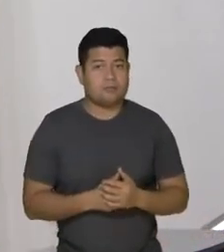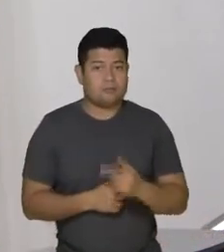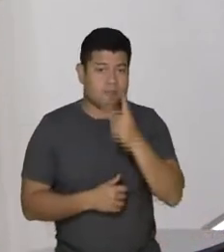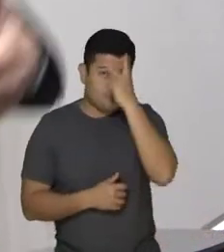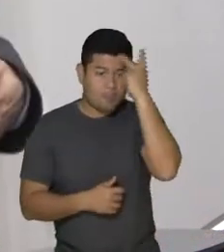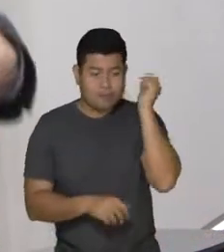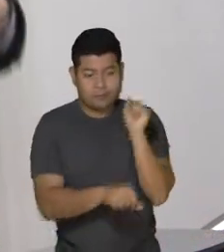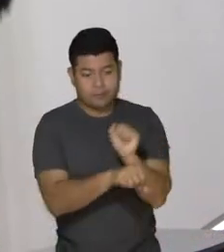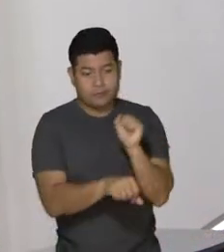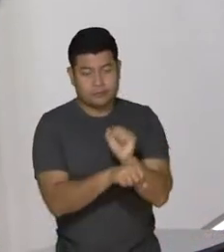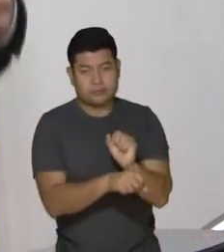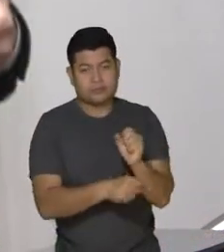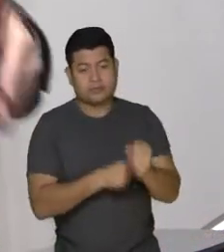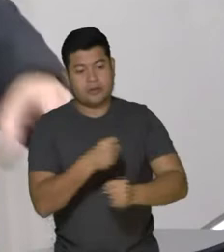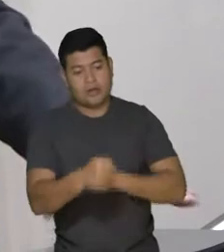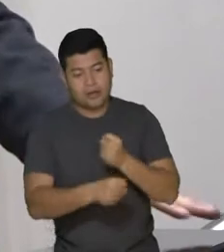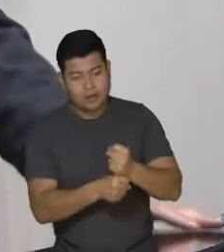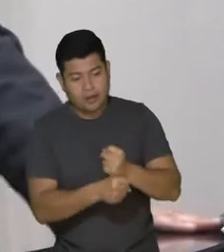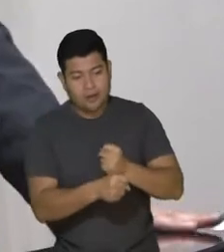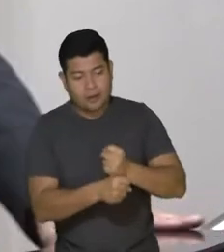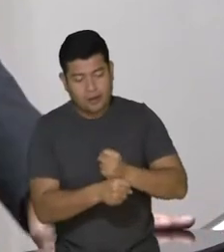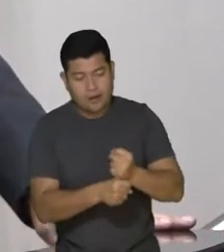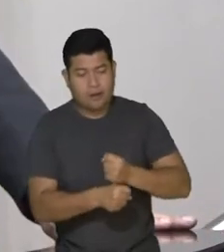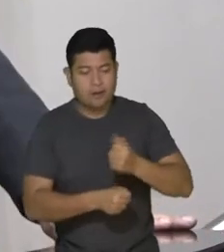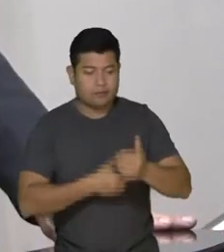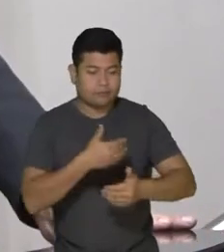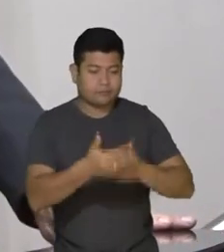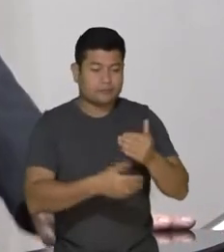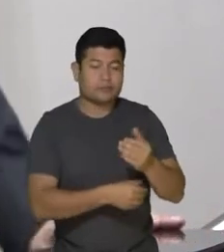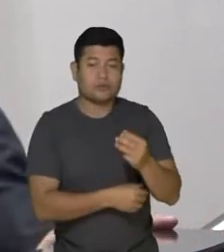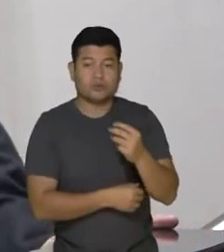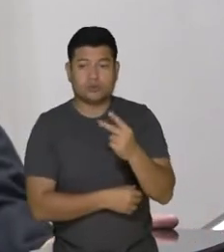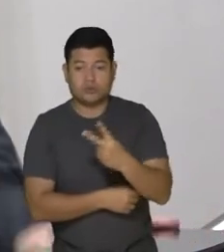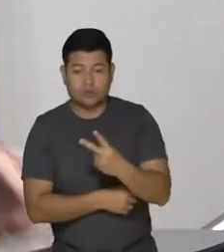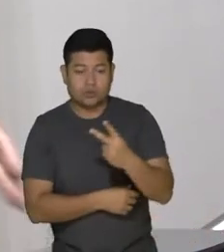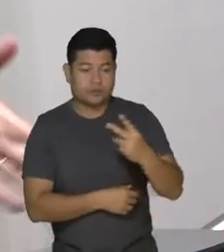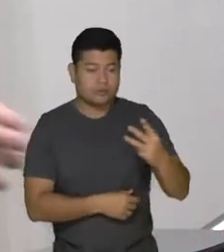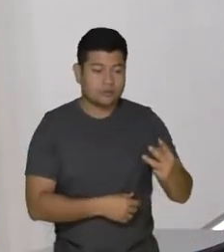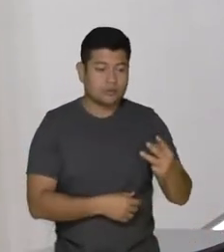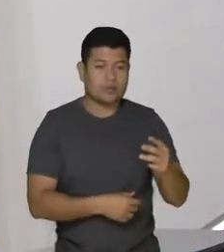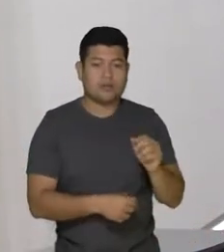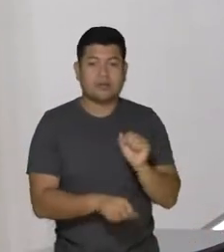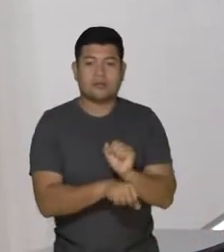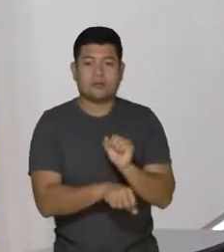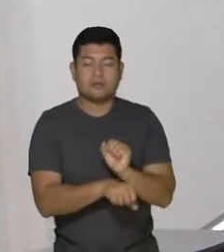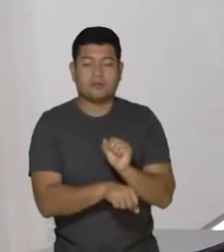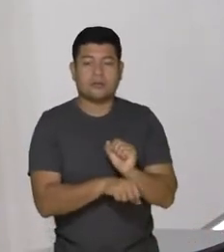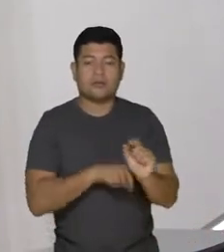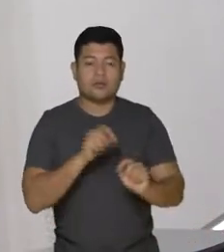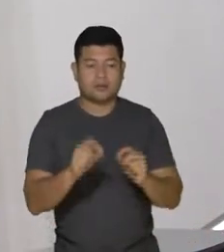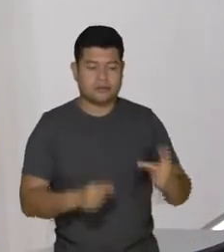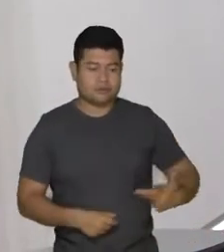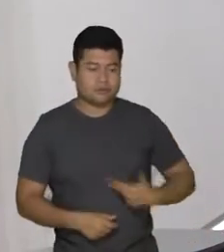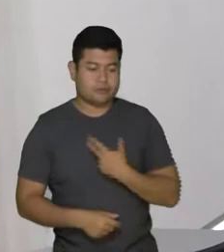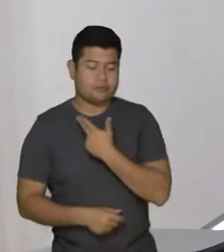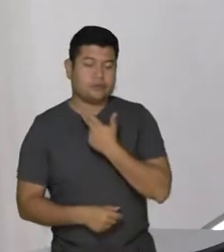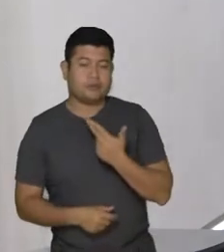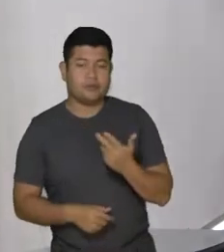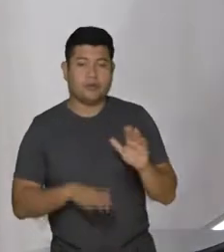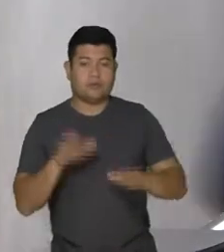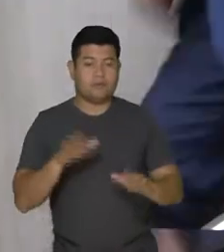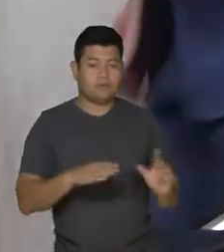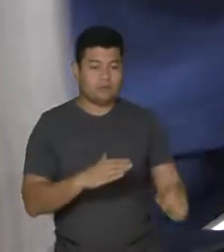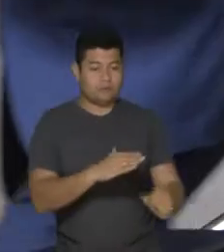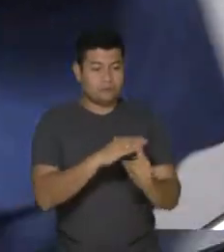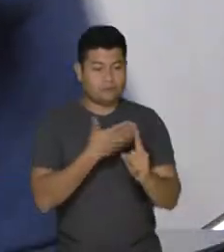esperando dois anos três anos para uma cirurgia para uma consulta para um atendimento médico isso